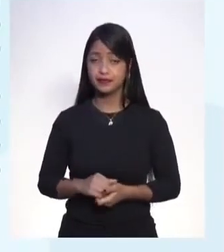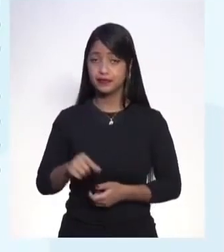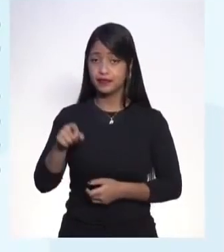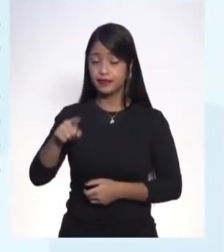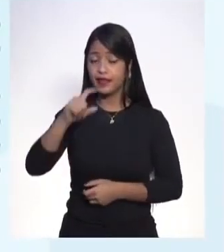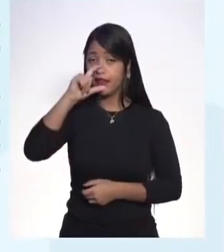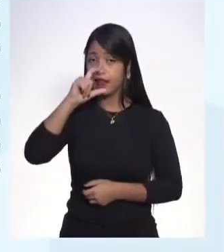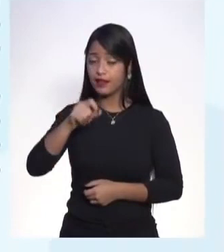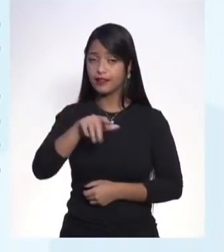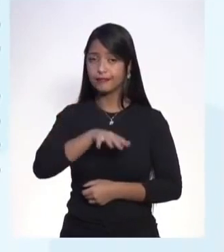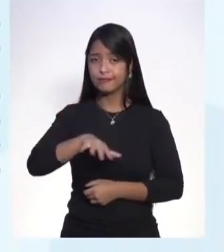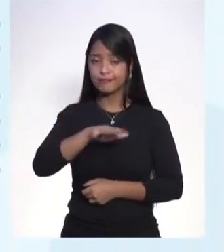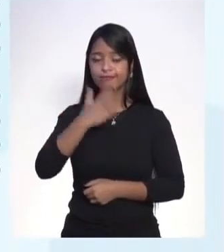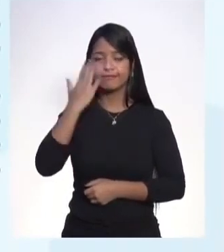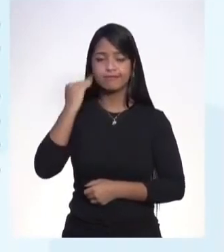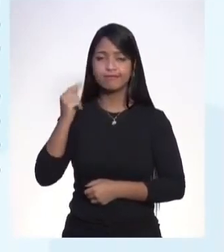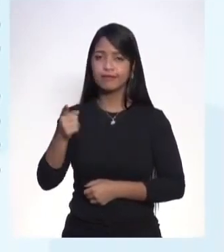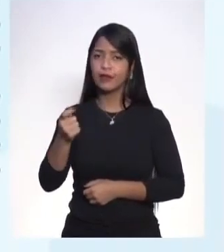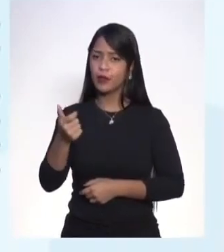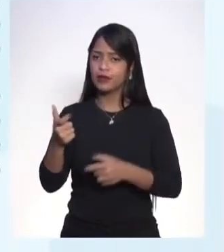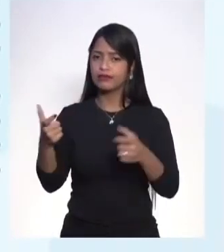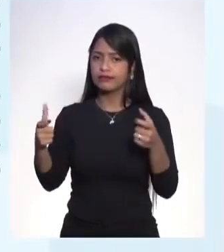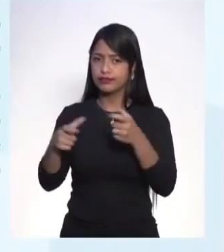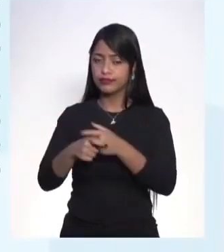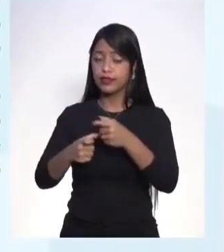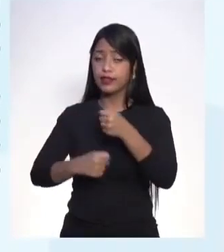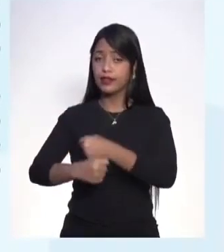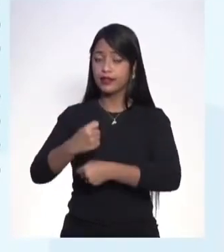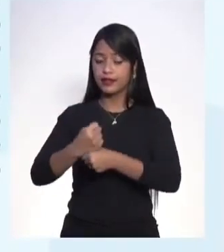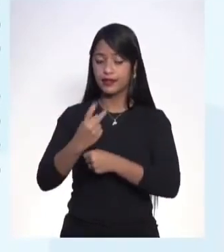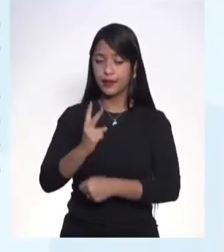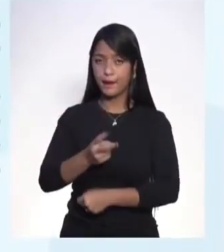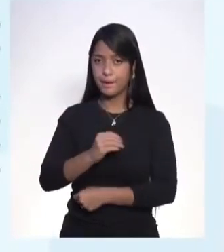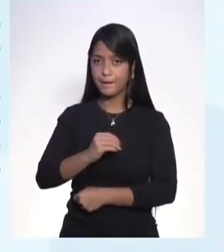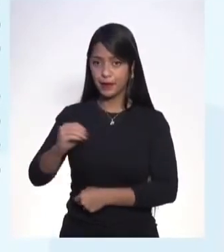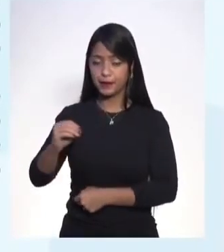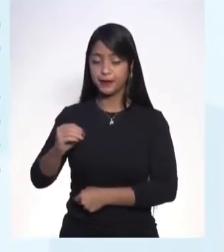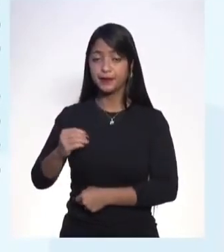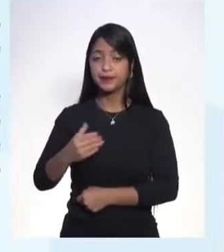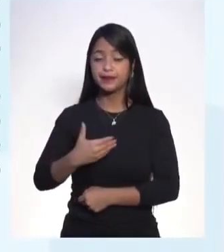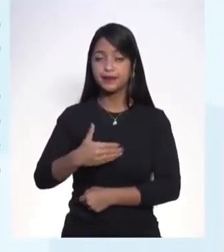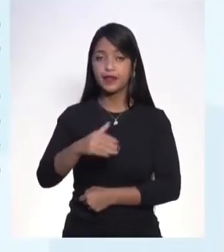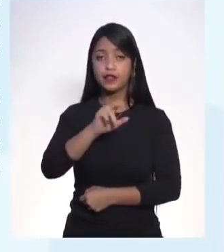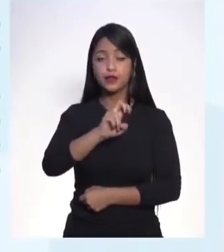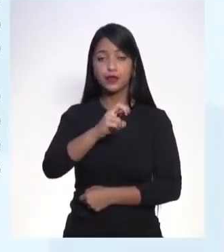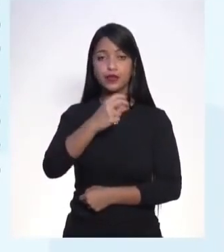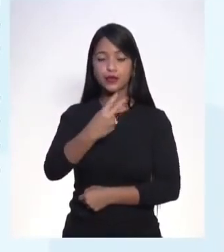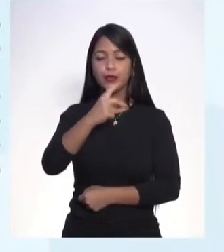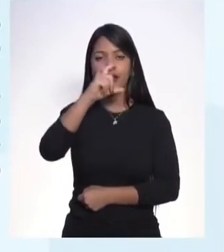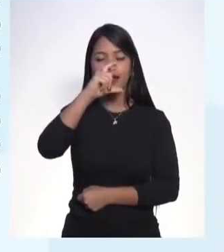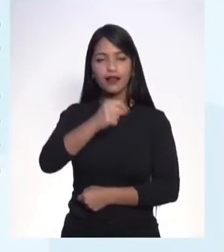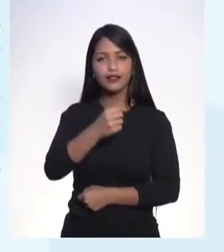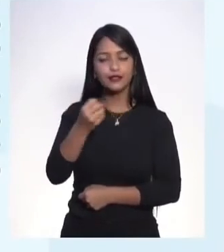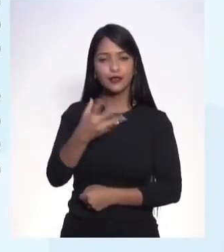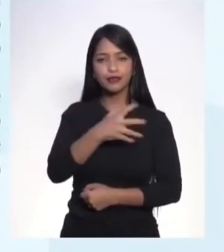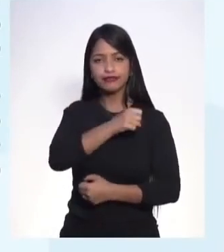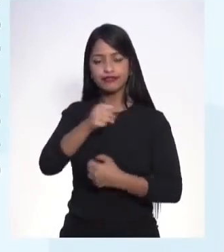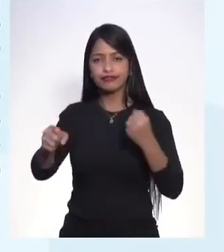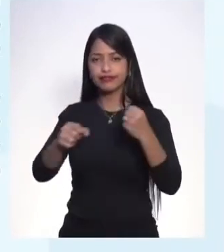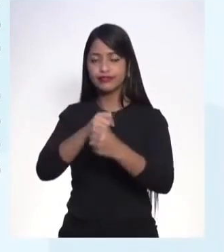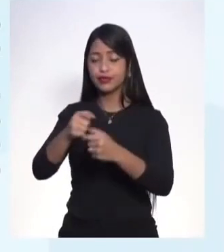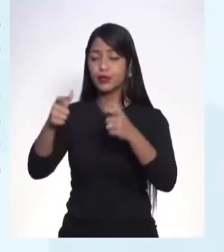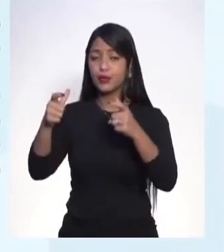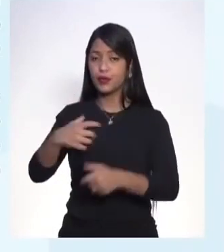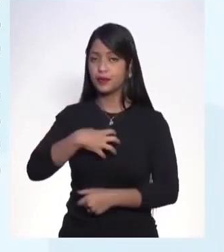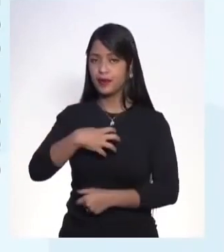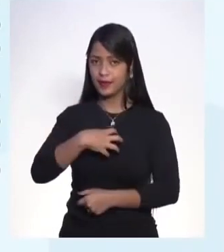é considerada extinta na natureza desde 2000. Serão 52 ararinhas reintroduzidas em Curaçá,